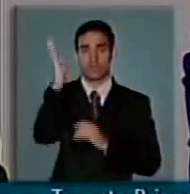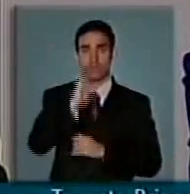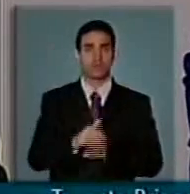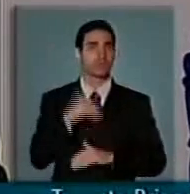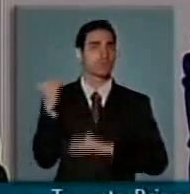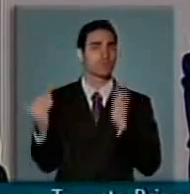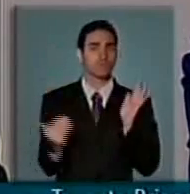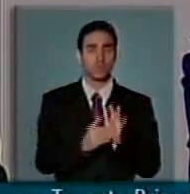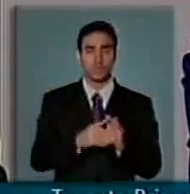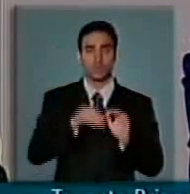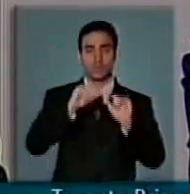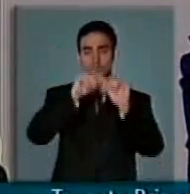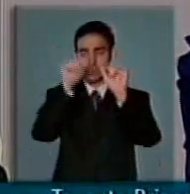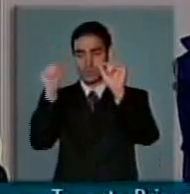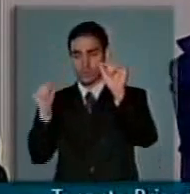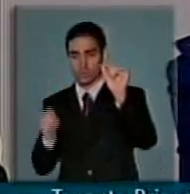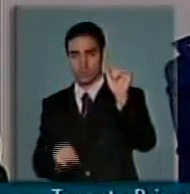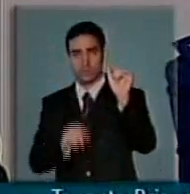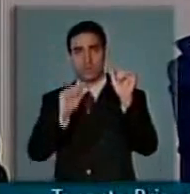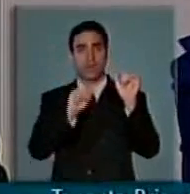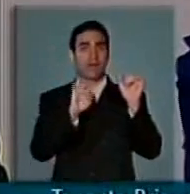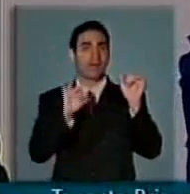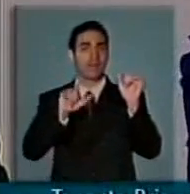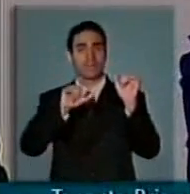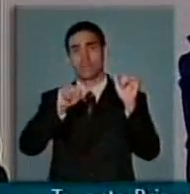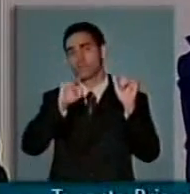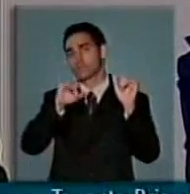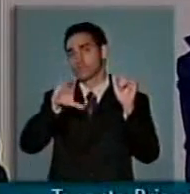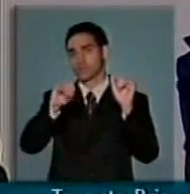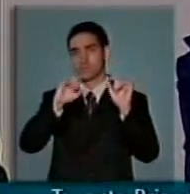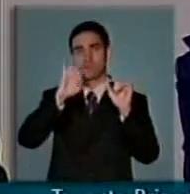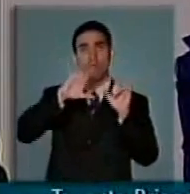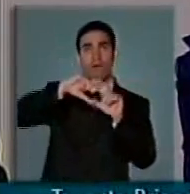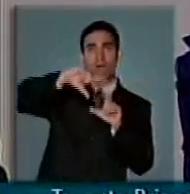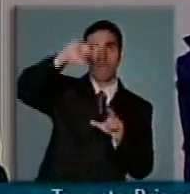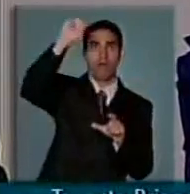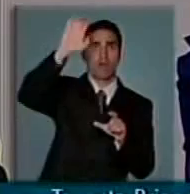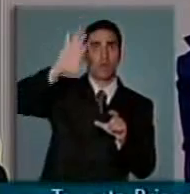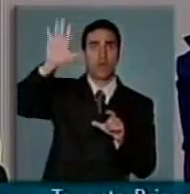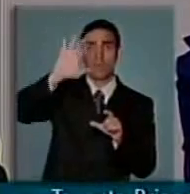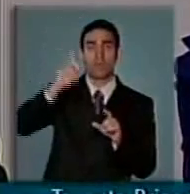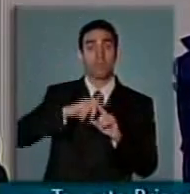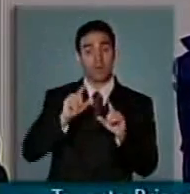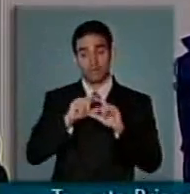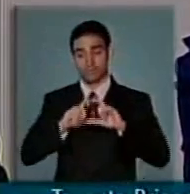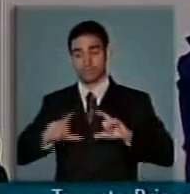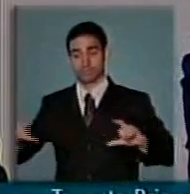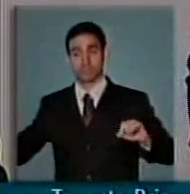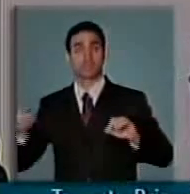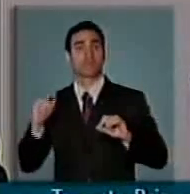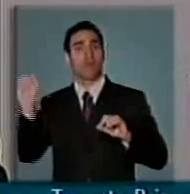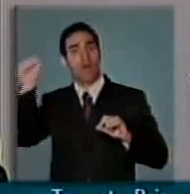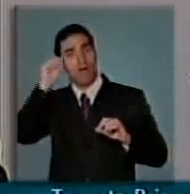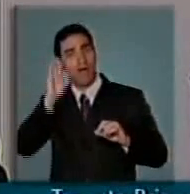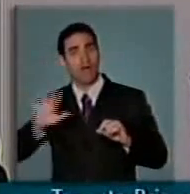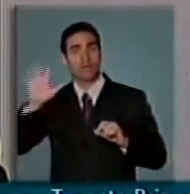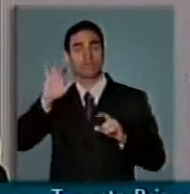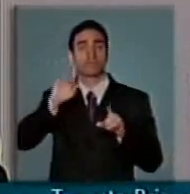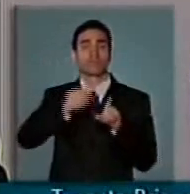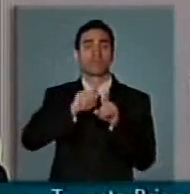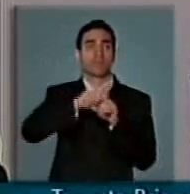em toda a área Atlântico, não só nesse corredor que vai para a Europa, mas também em toda a área que nós